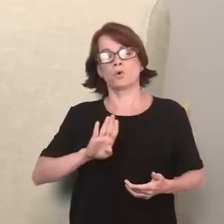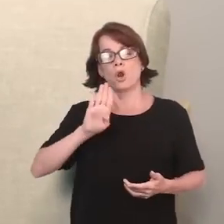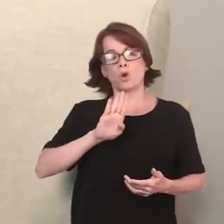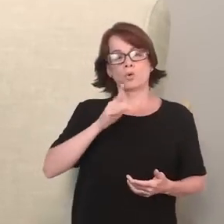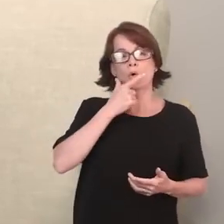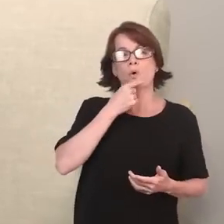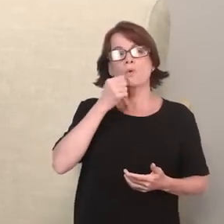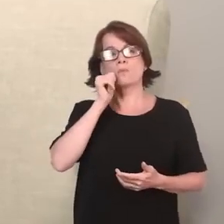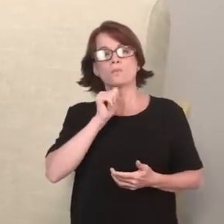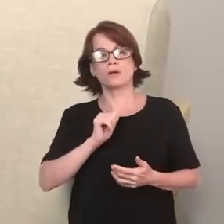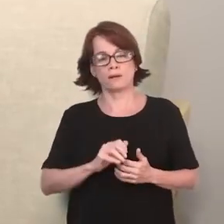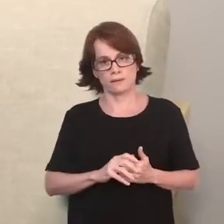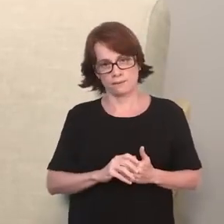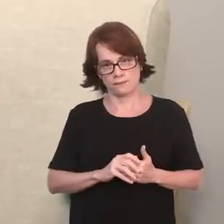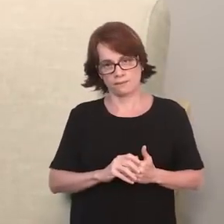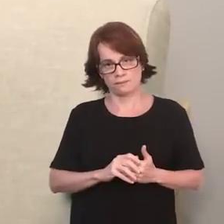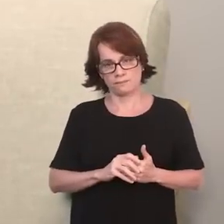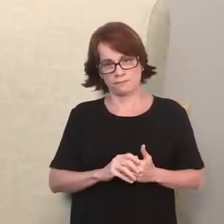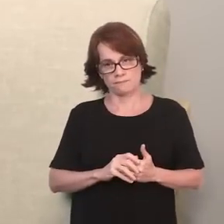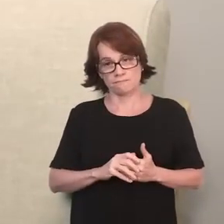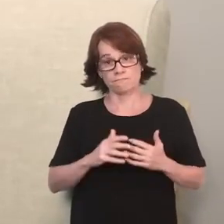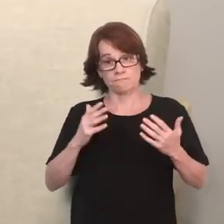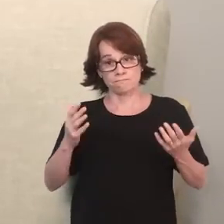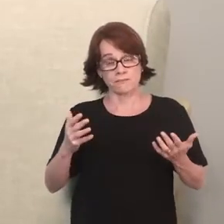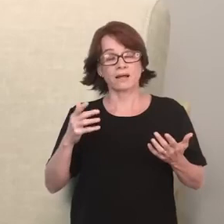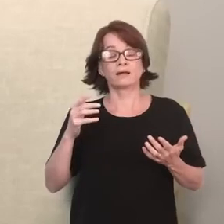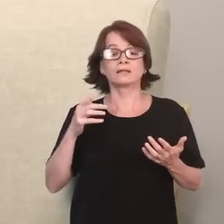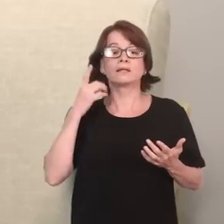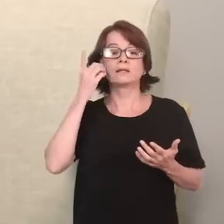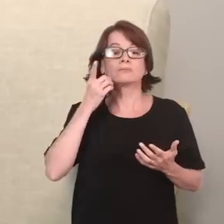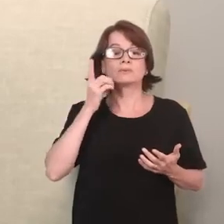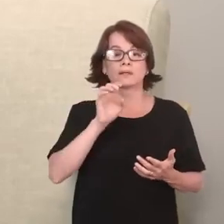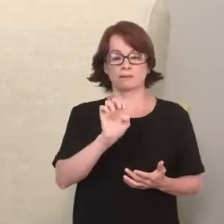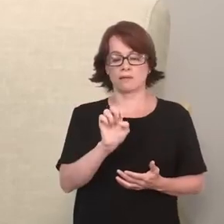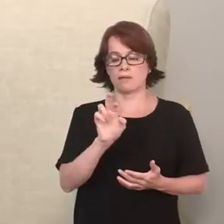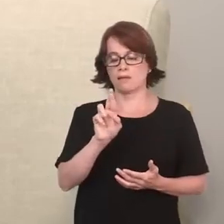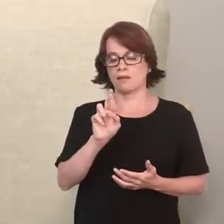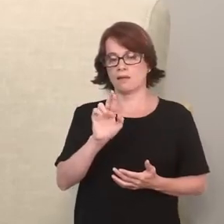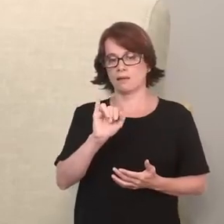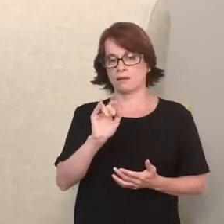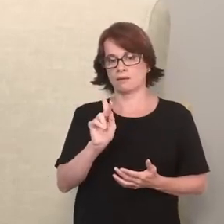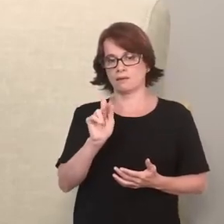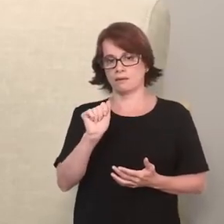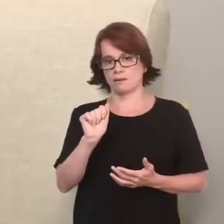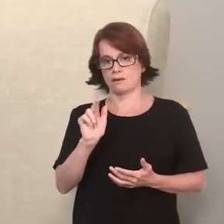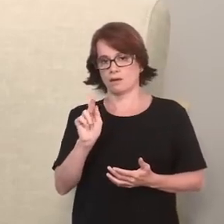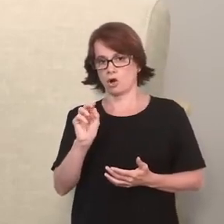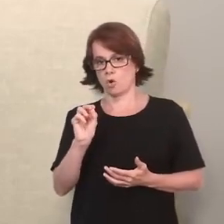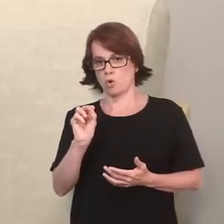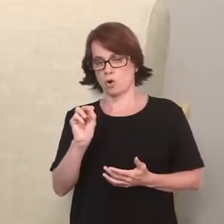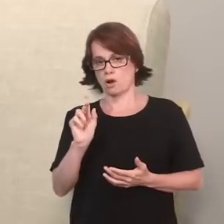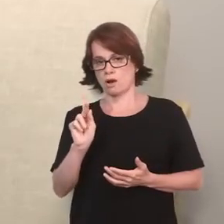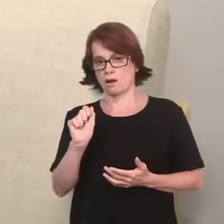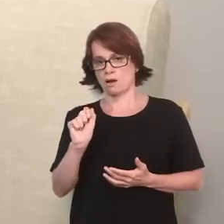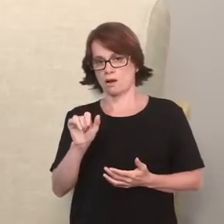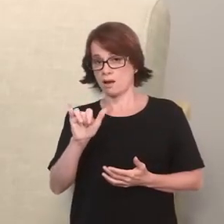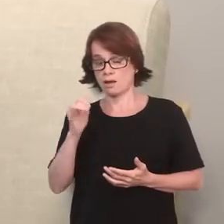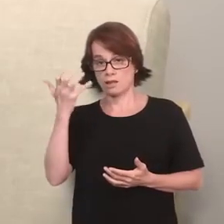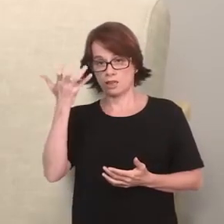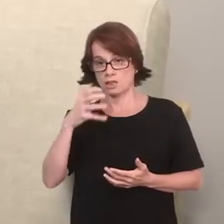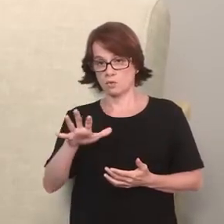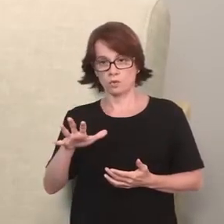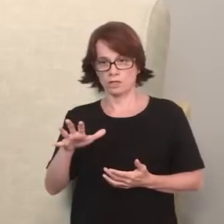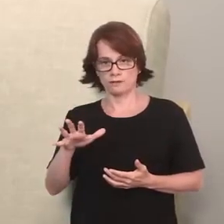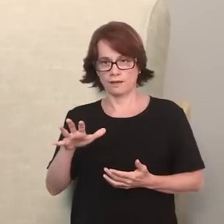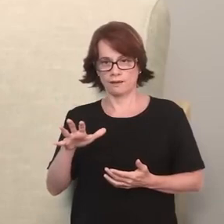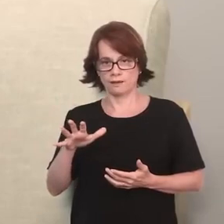biológico. Só que esse projeto não anda, né? Porque a Érica Cocai foi designada relatora e sentou em cima e não levanta